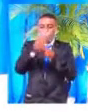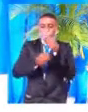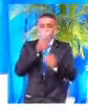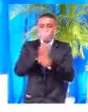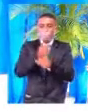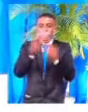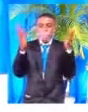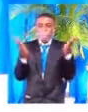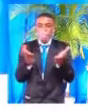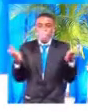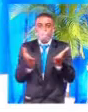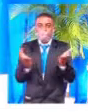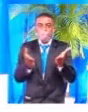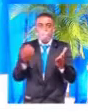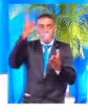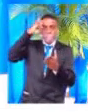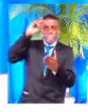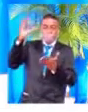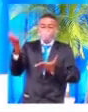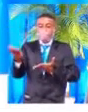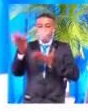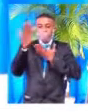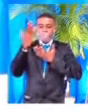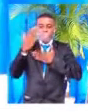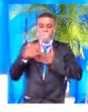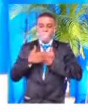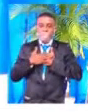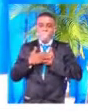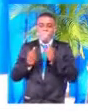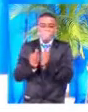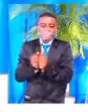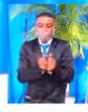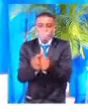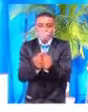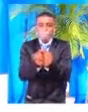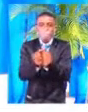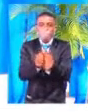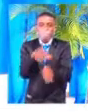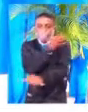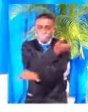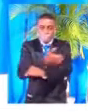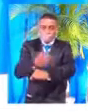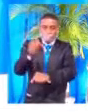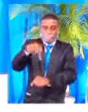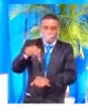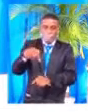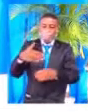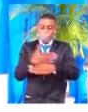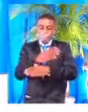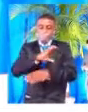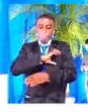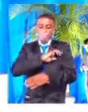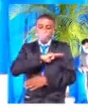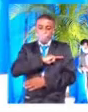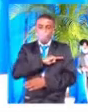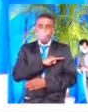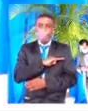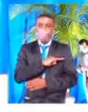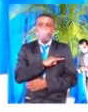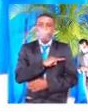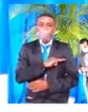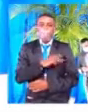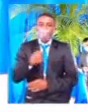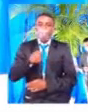e agora Deus me deu essa missão de direcionar a educação no município de Coração de Maria. E